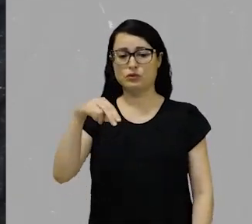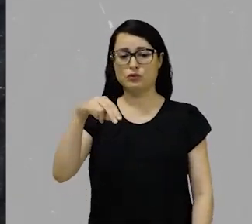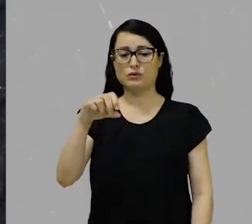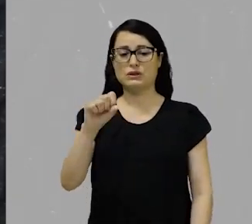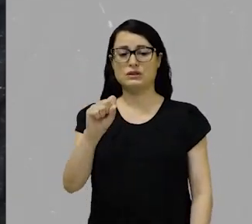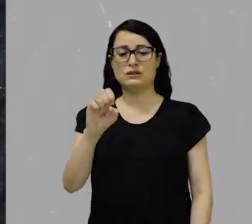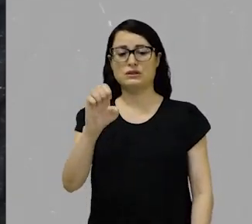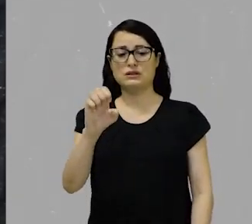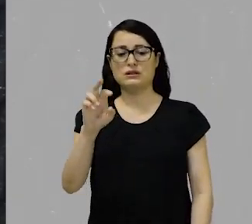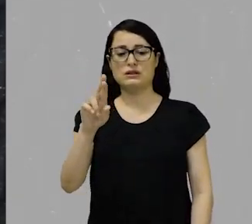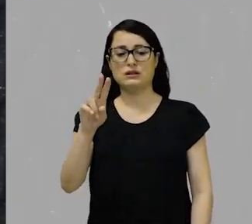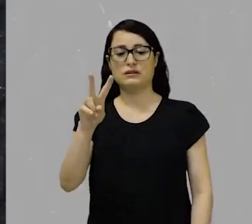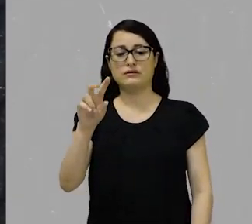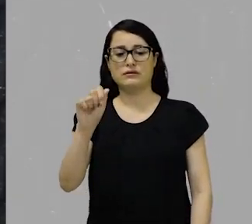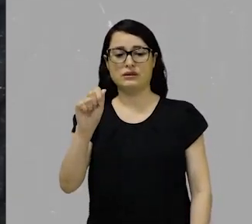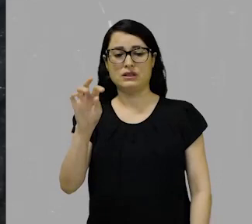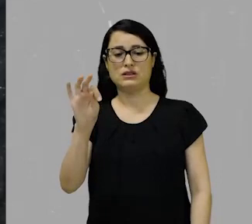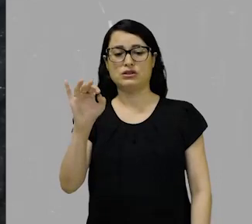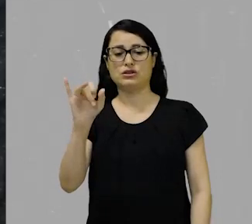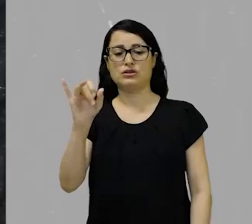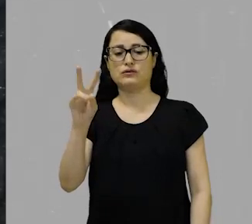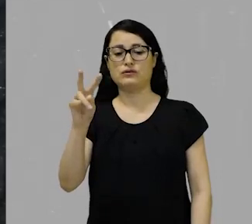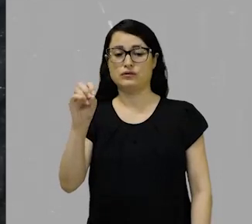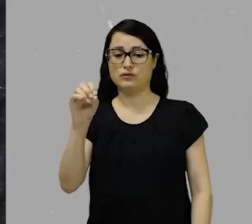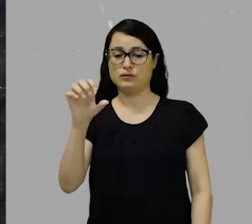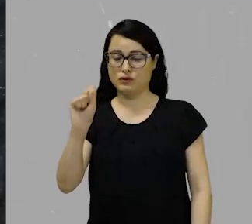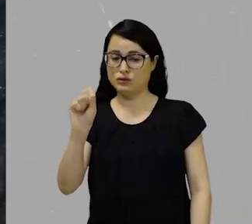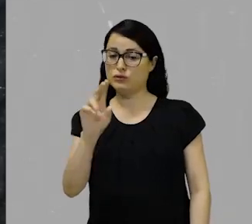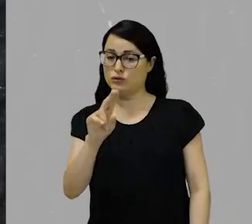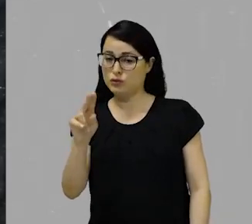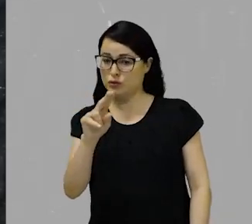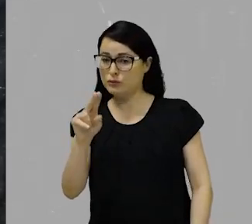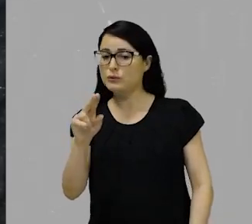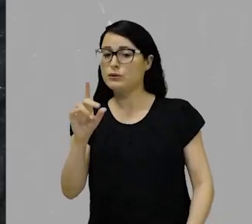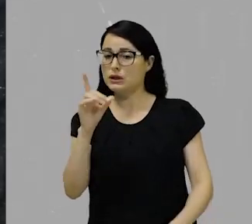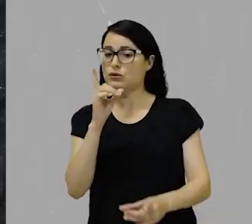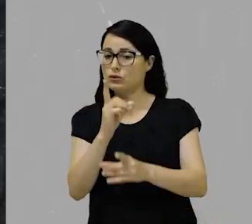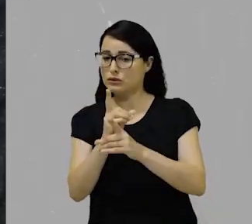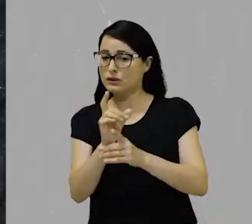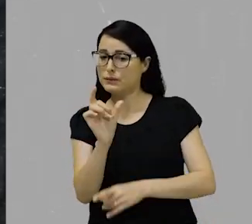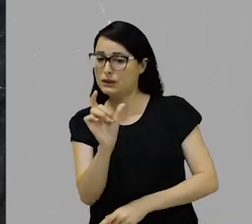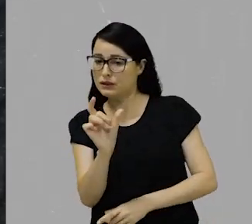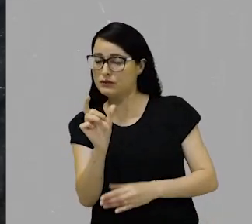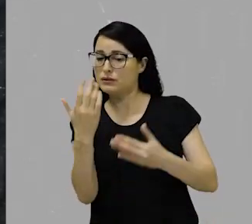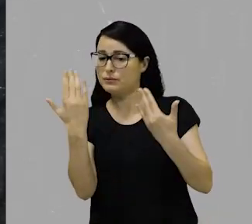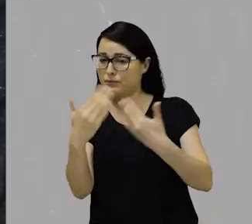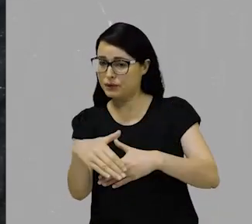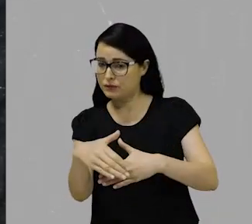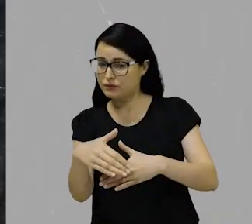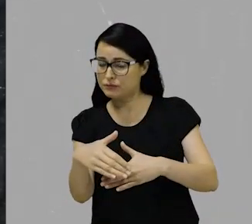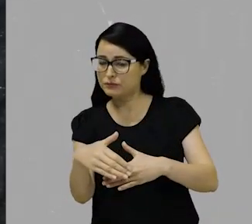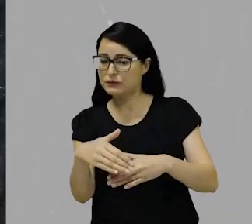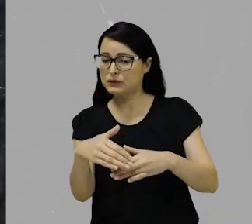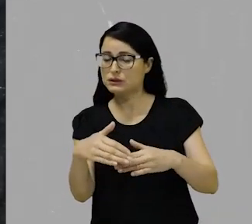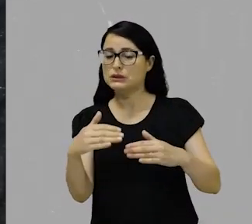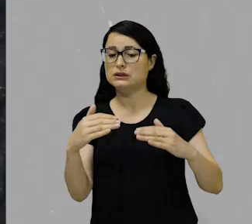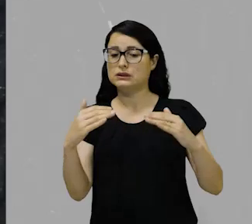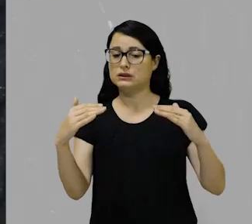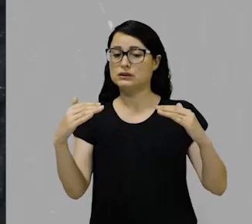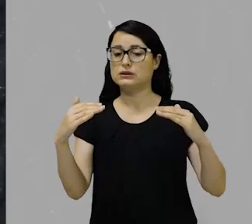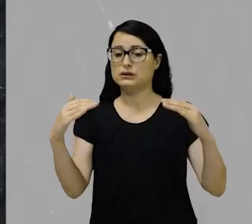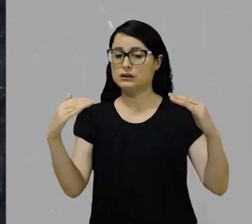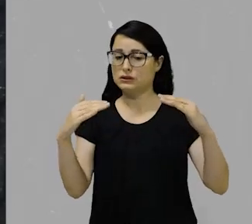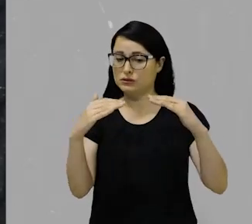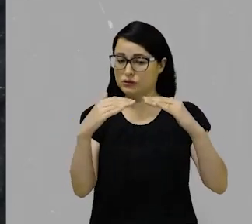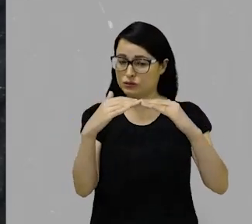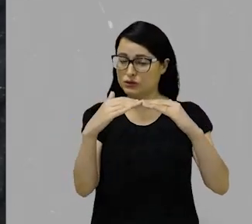tá? Por quê, Marcos? Veja, enquanto as placas tectônicas convergentes se encontram